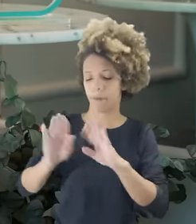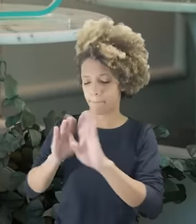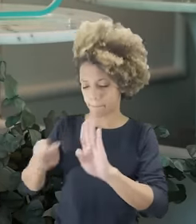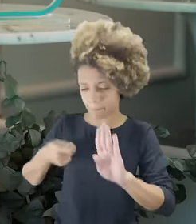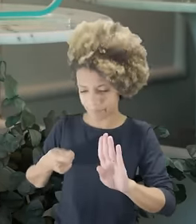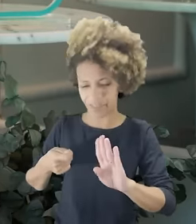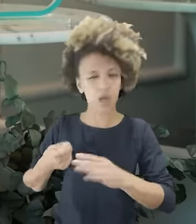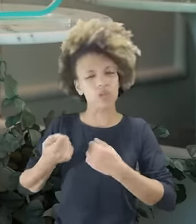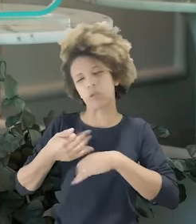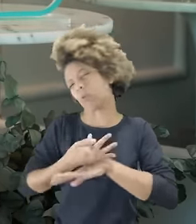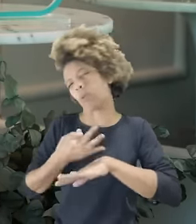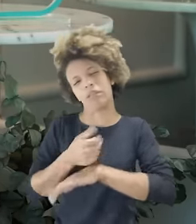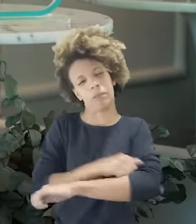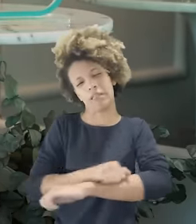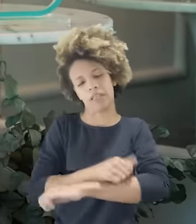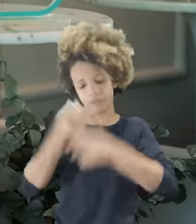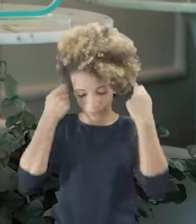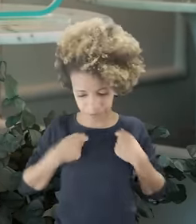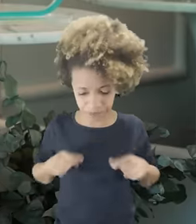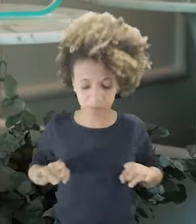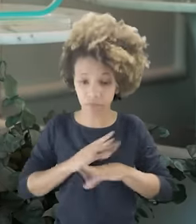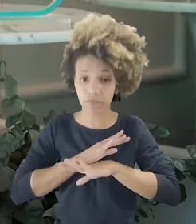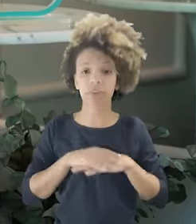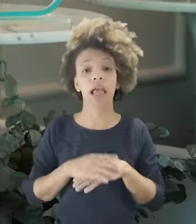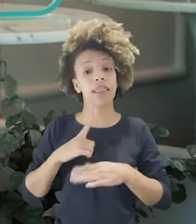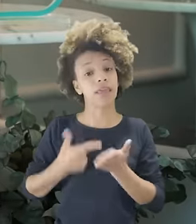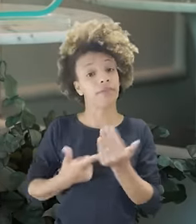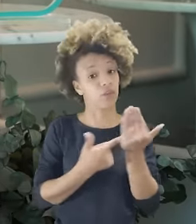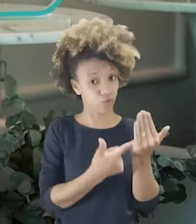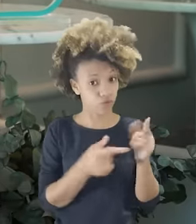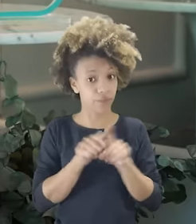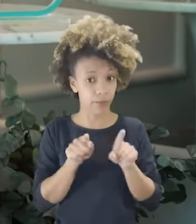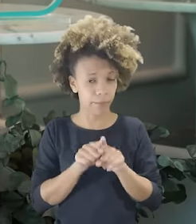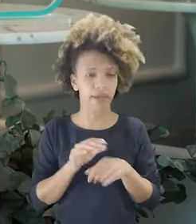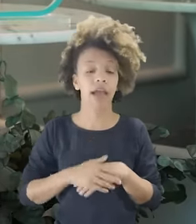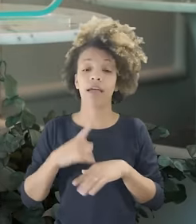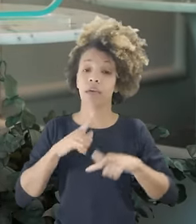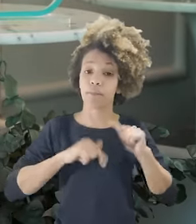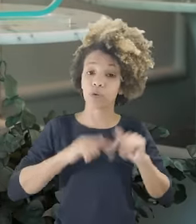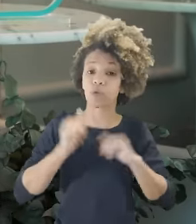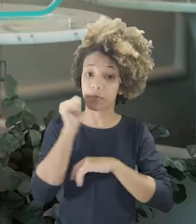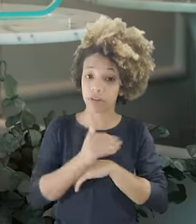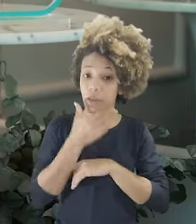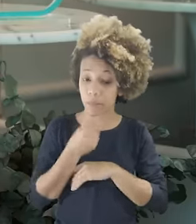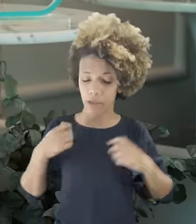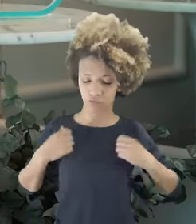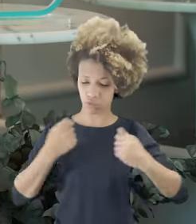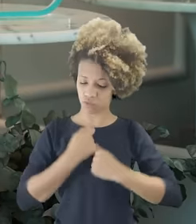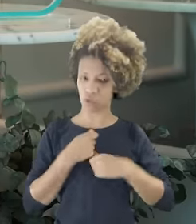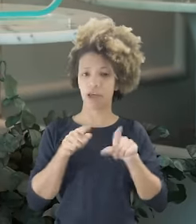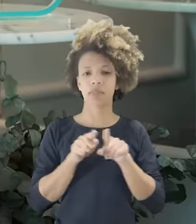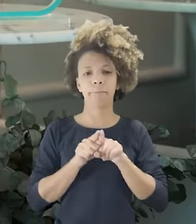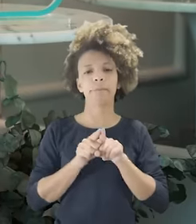gaveta você não aguenta mais passar roupa põe no corpo sem passar roupa ela tem tecnologia tem linha feminina tem casaco feminino